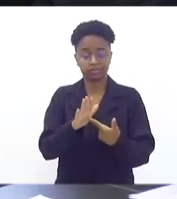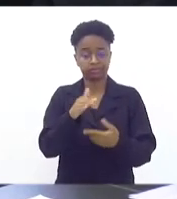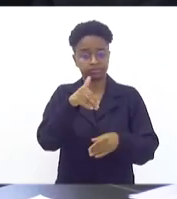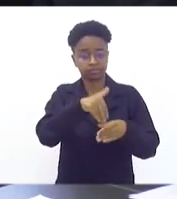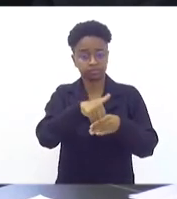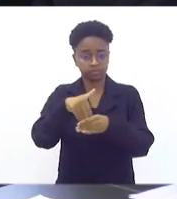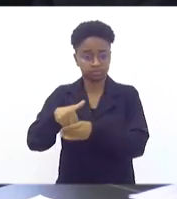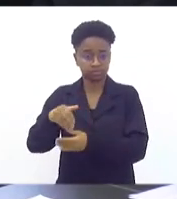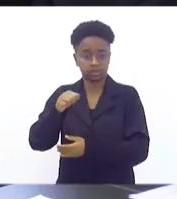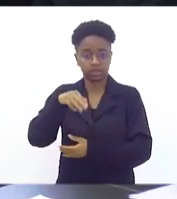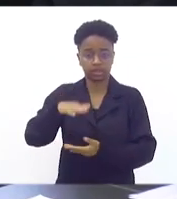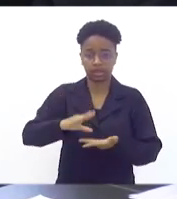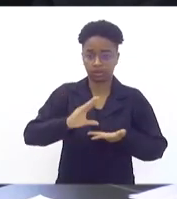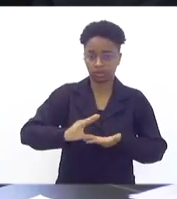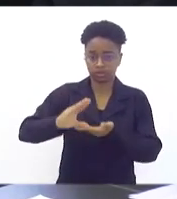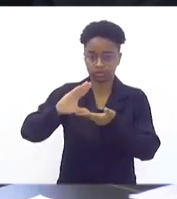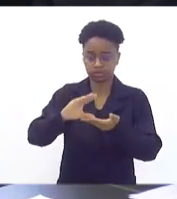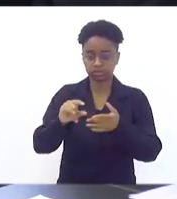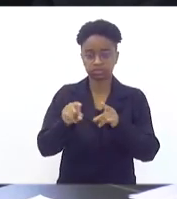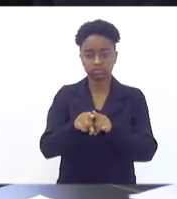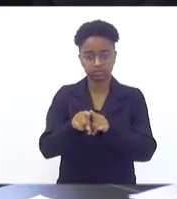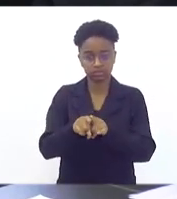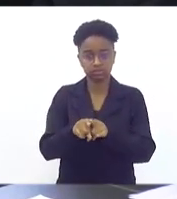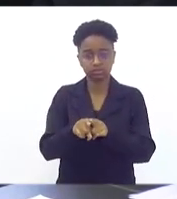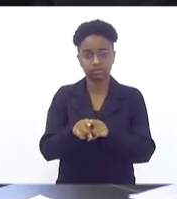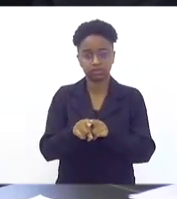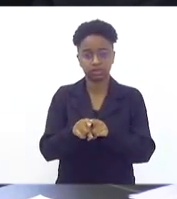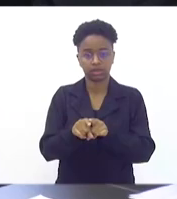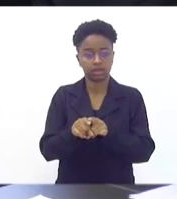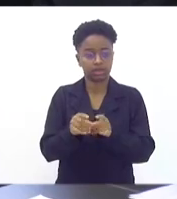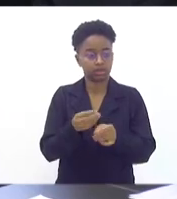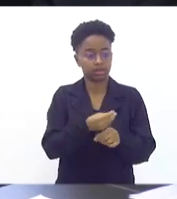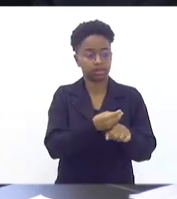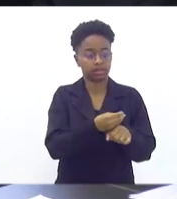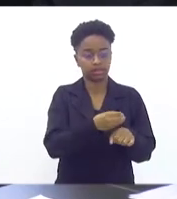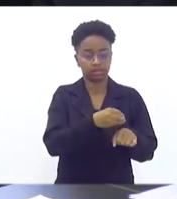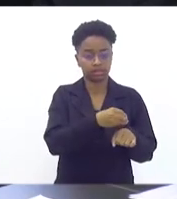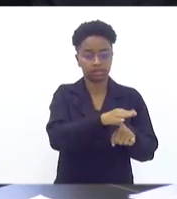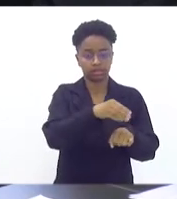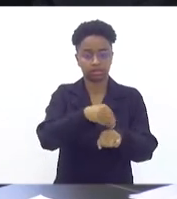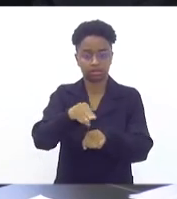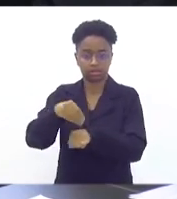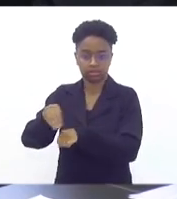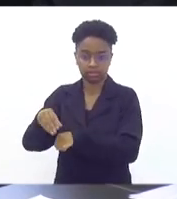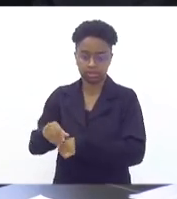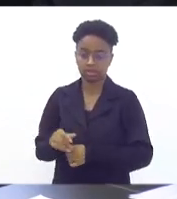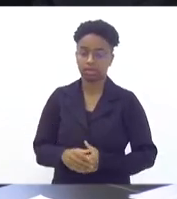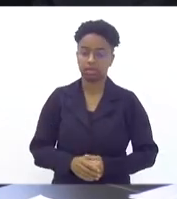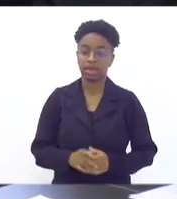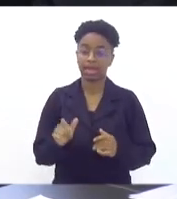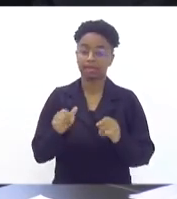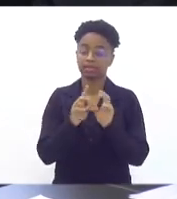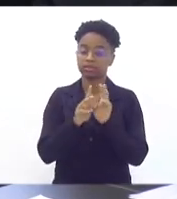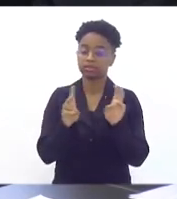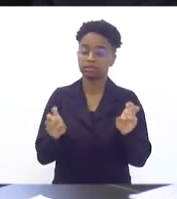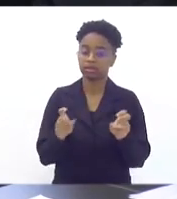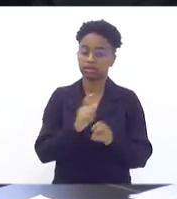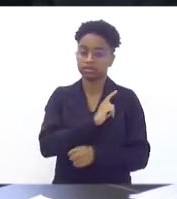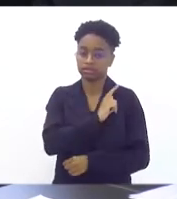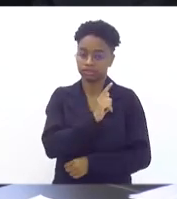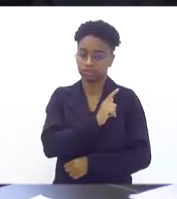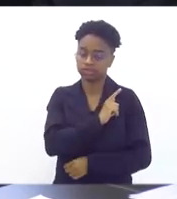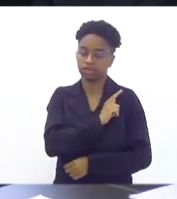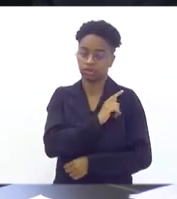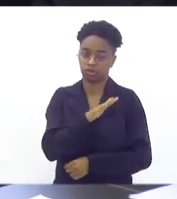e e leva ao seus respectivos mandatos que são as questões ali é relativas a gestão